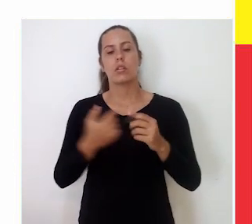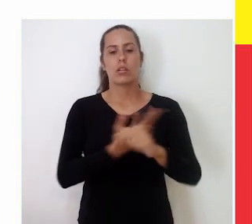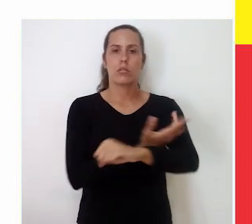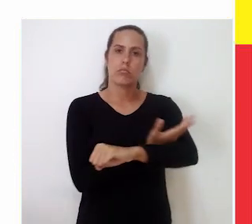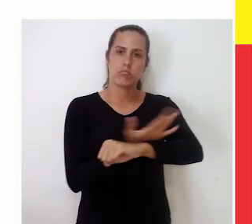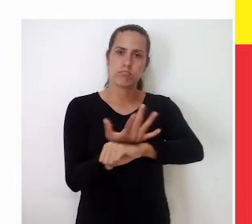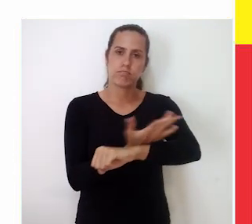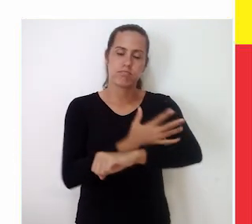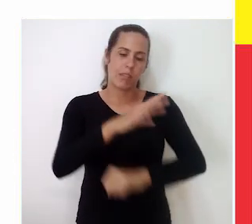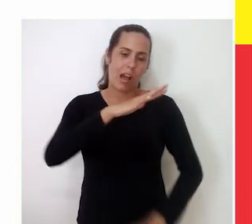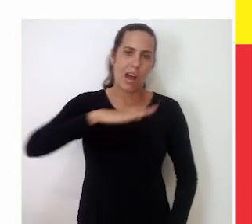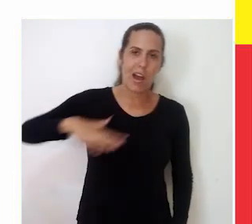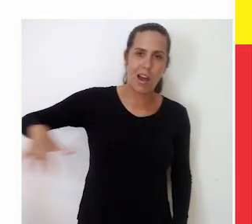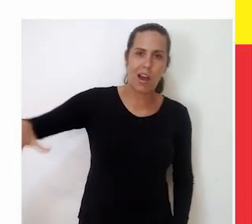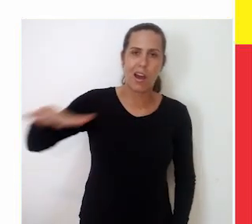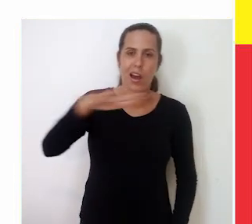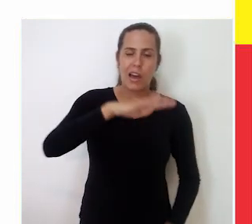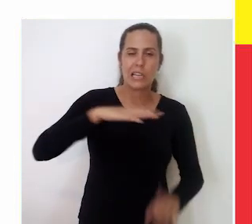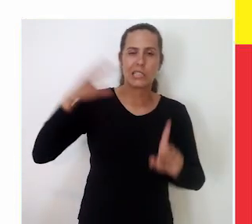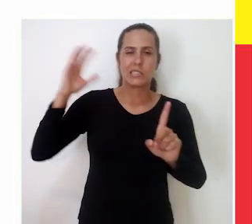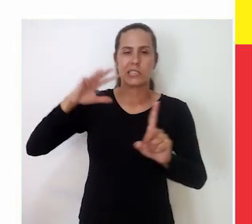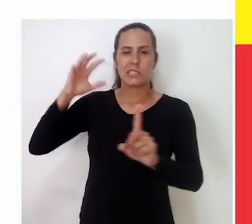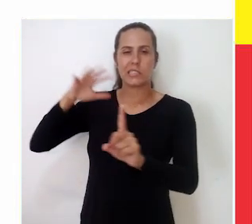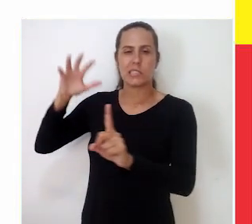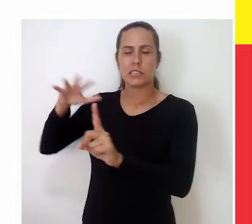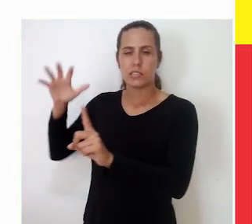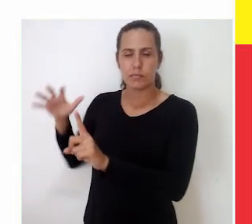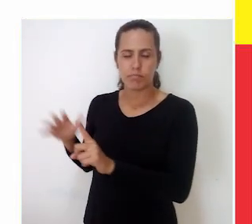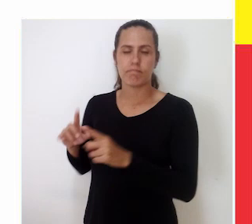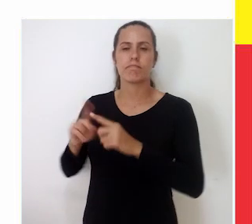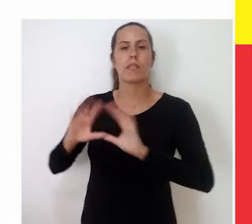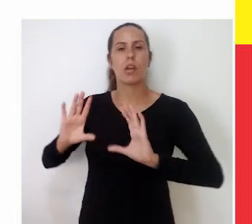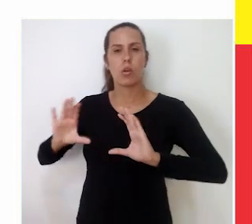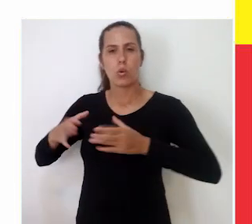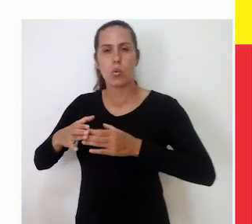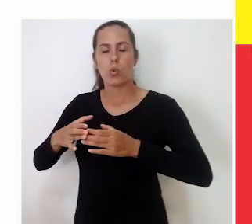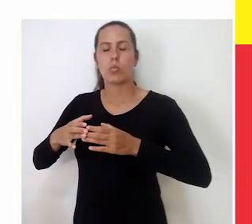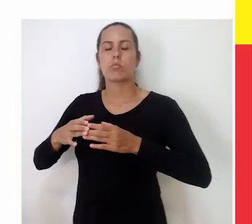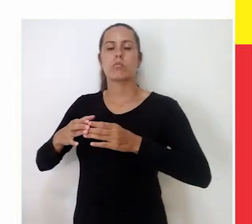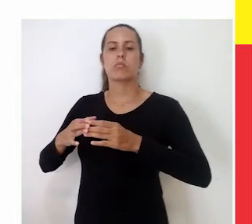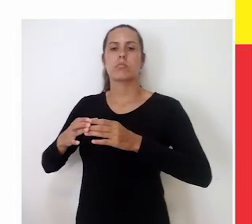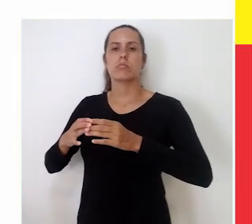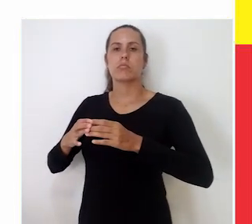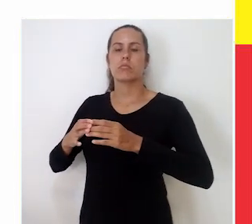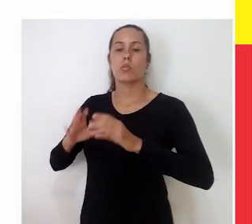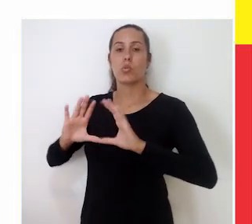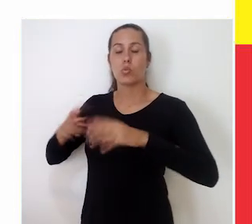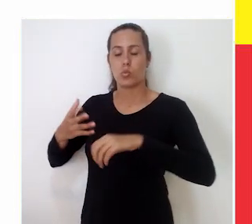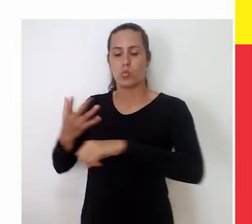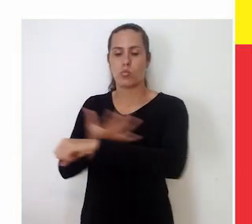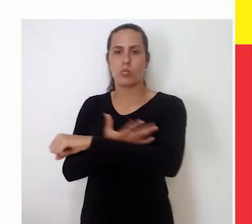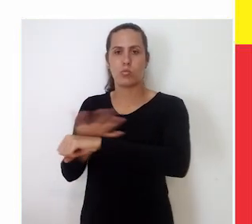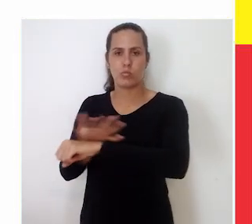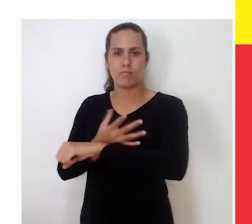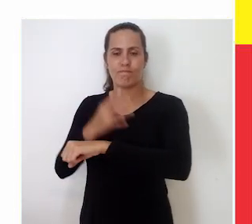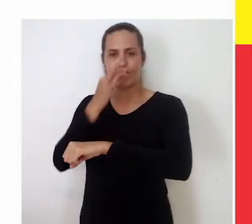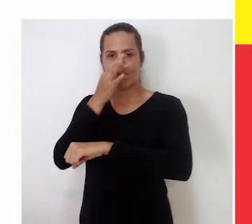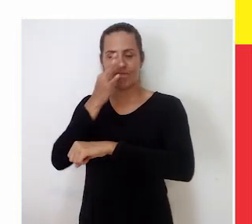vegetais daquela região, afetando a flora daquela região e afetando a fauna daquela